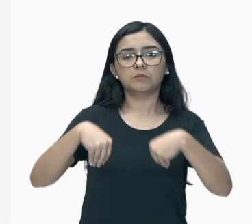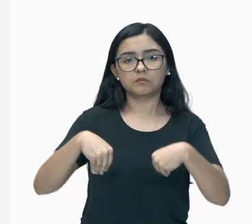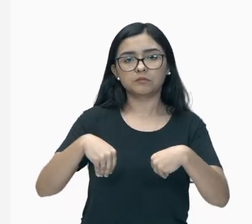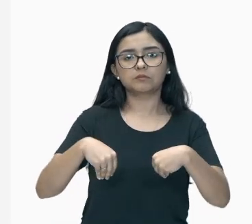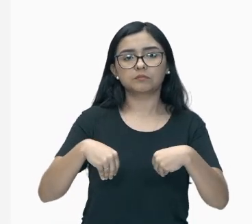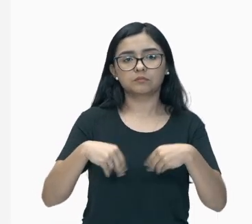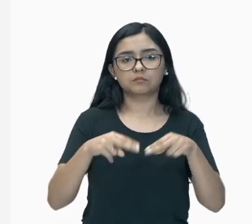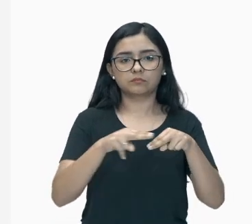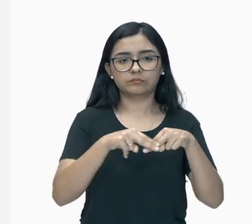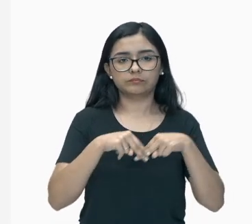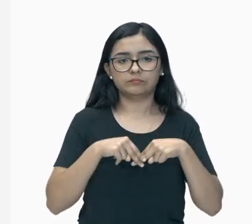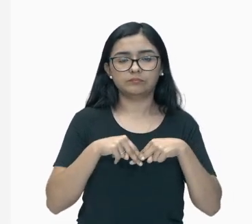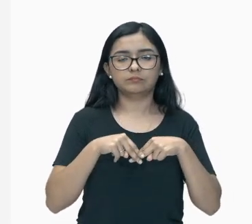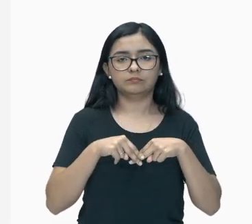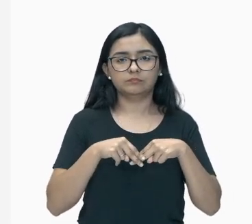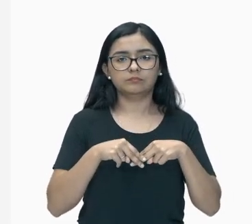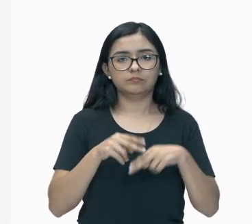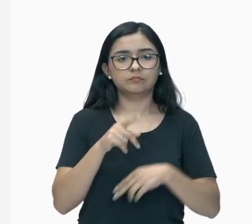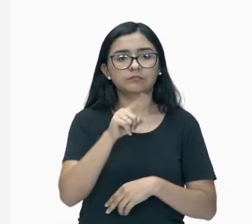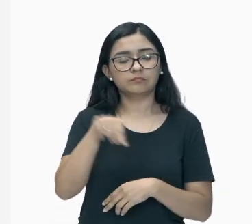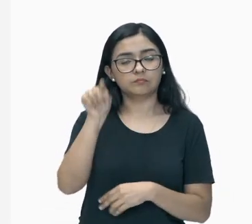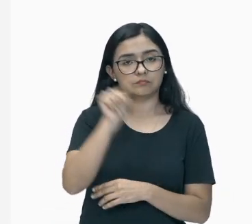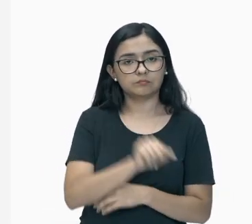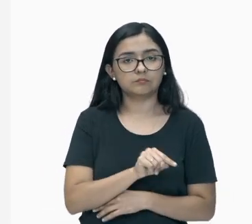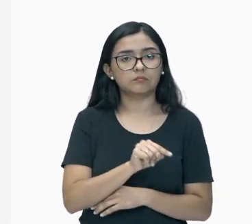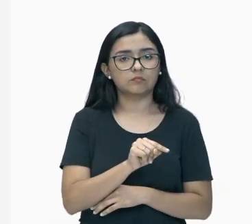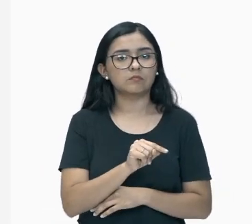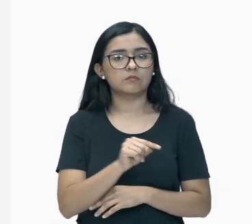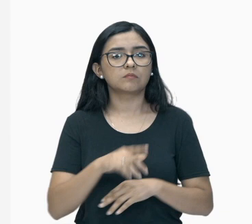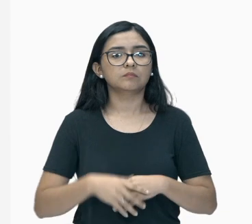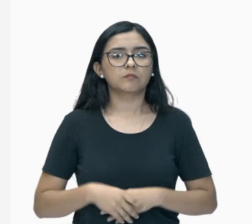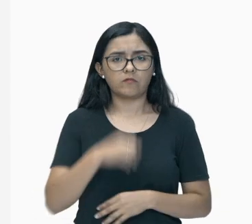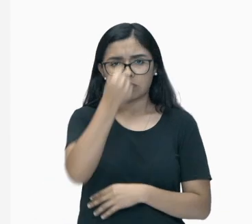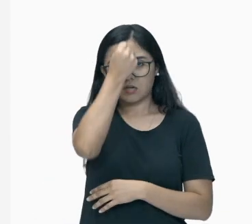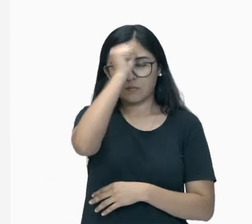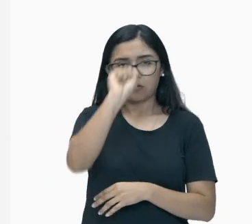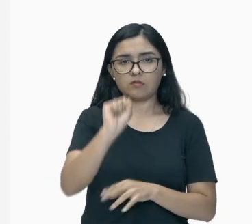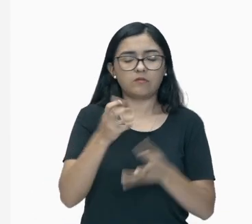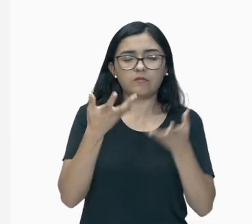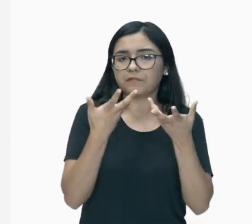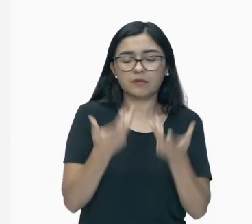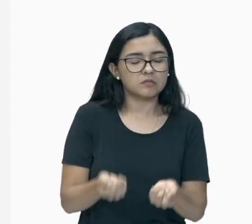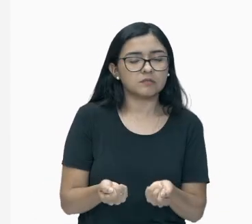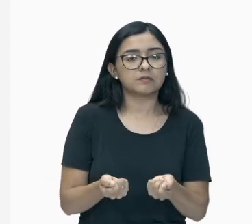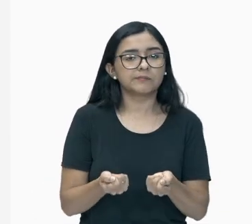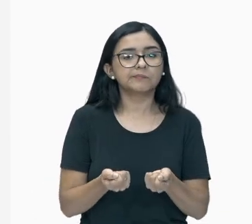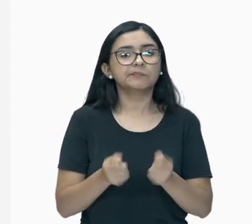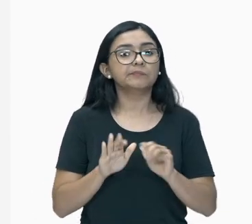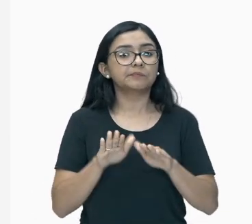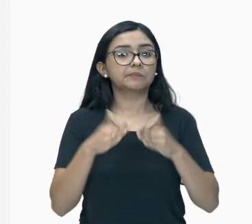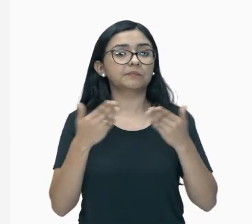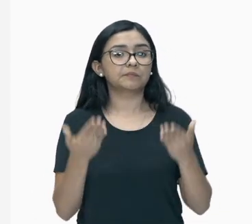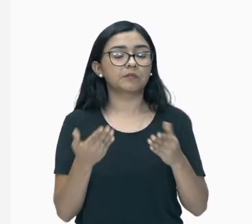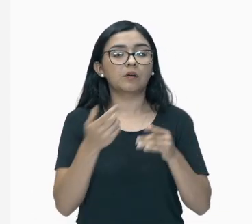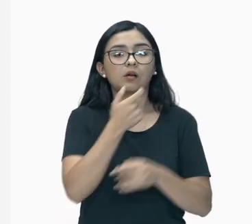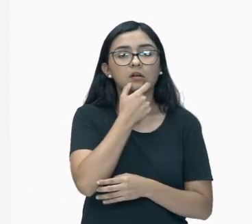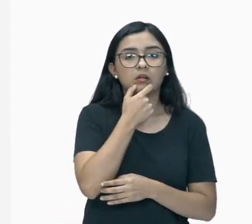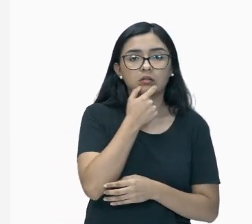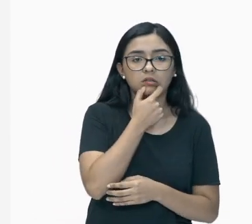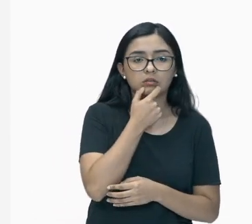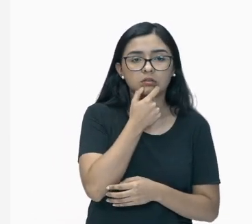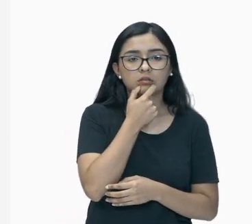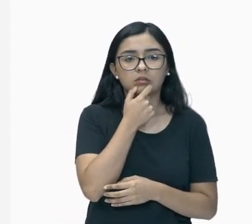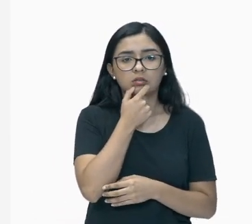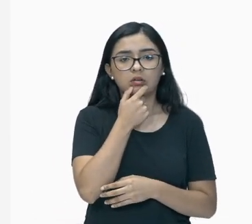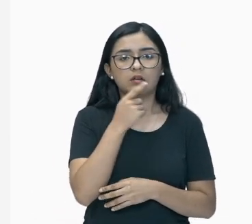restrições metropolitanas, se rebelou, né? Não vai aceitar. Então veja, a princípio a Inglaterra não coloca